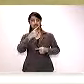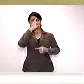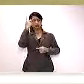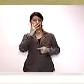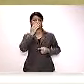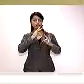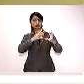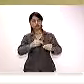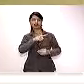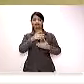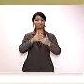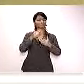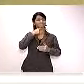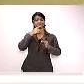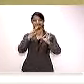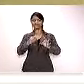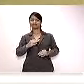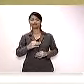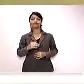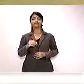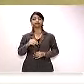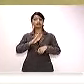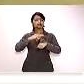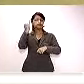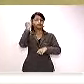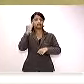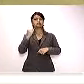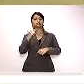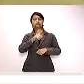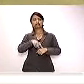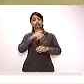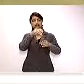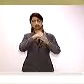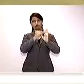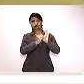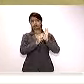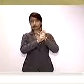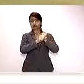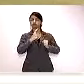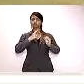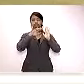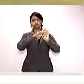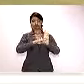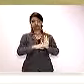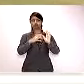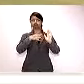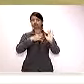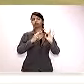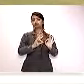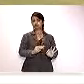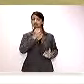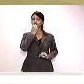juízo impedem o juízo regular as questões mais relevantes análise das contas estão em boa ordem a parte